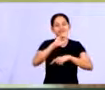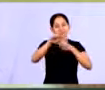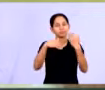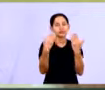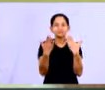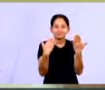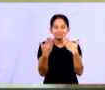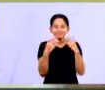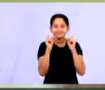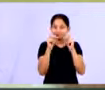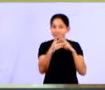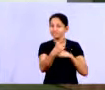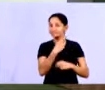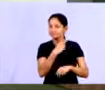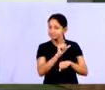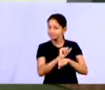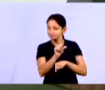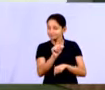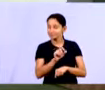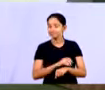Aguardamos a resposta de vocês.